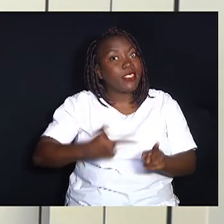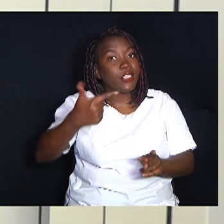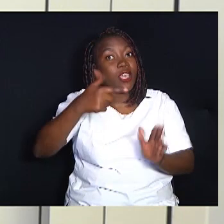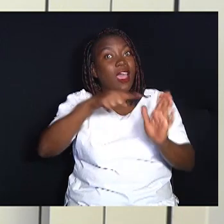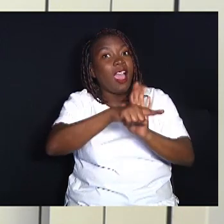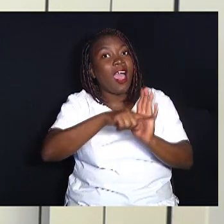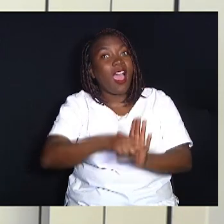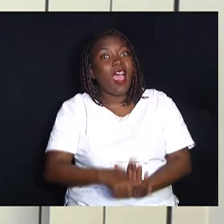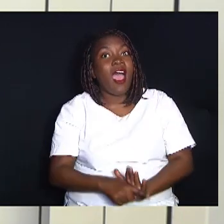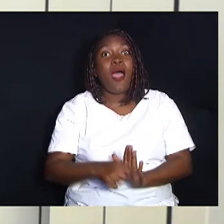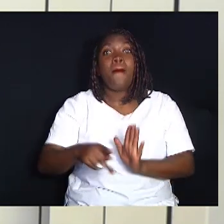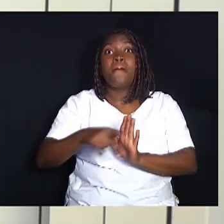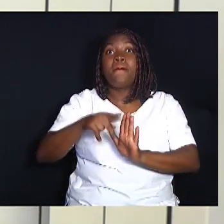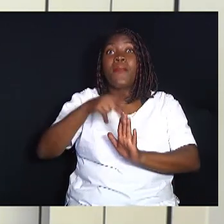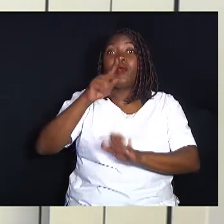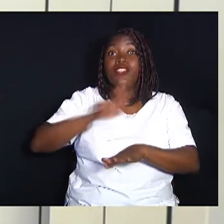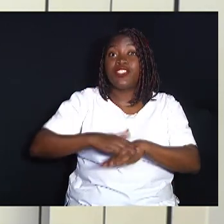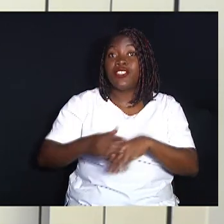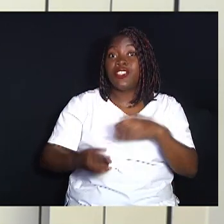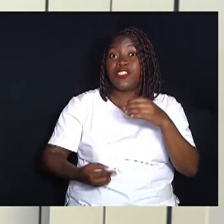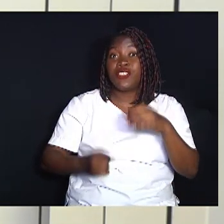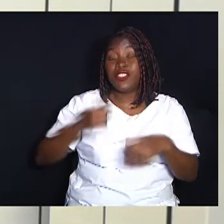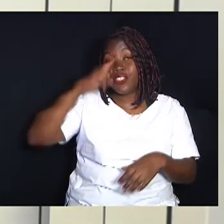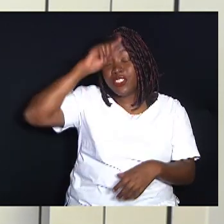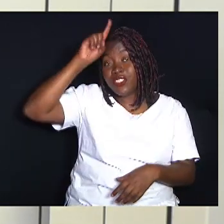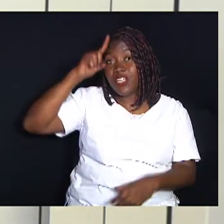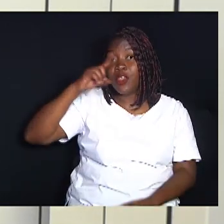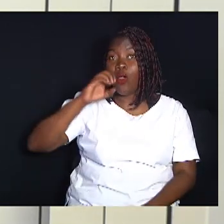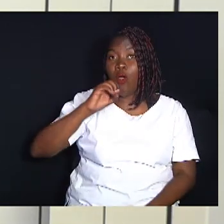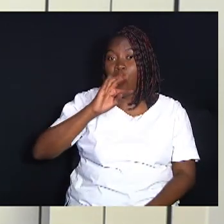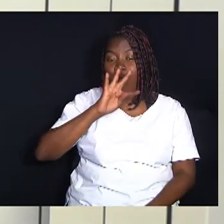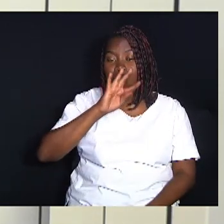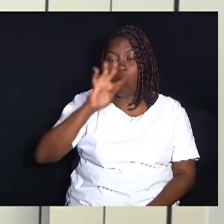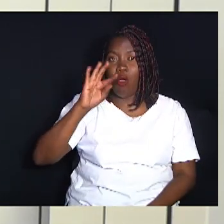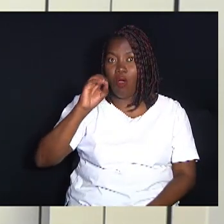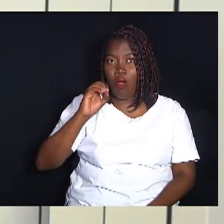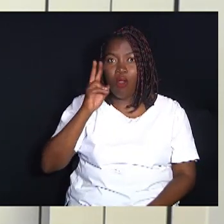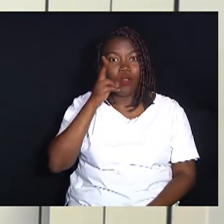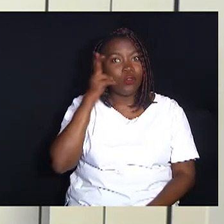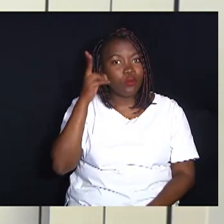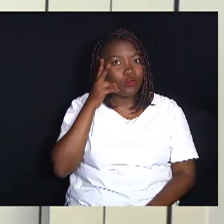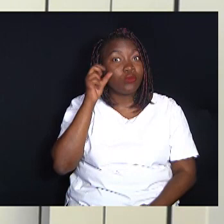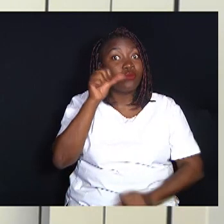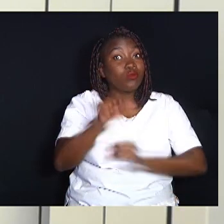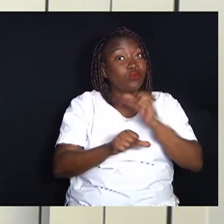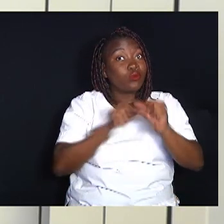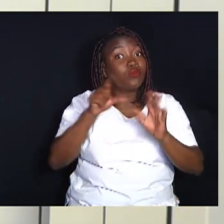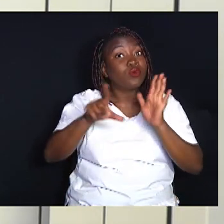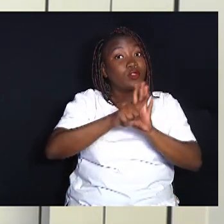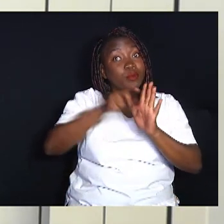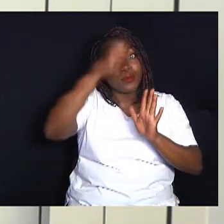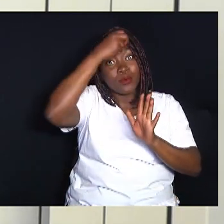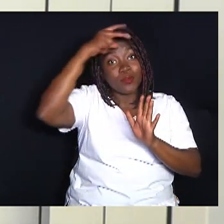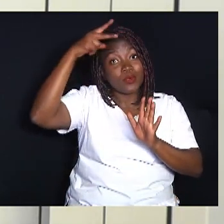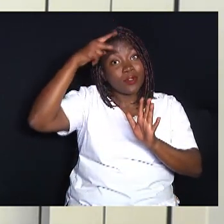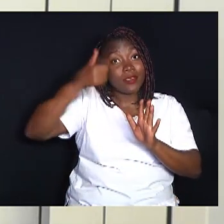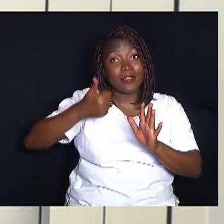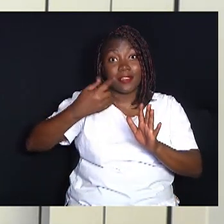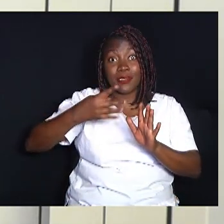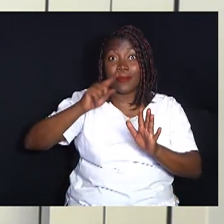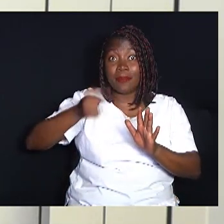o projeto de lei de autoria do vereador Otto Alejandro, que promove uma alteração na Lei Municipal 14.011